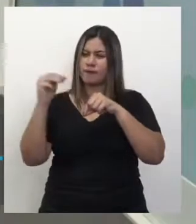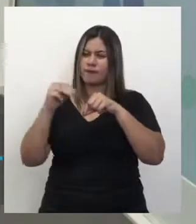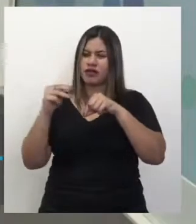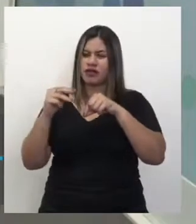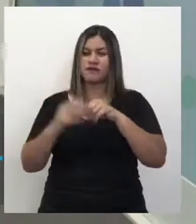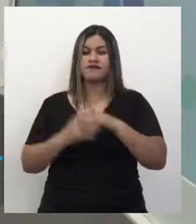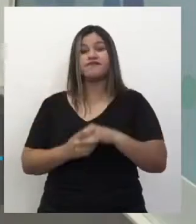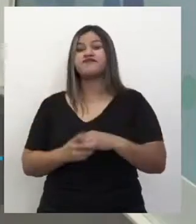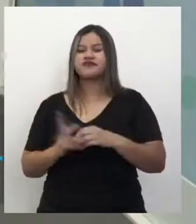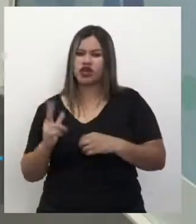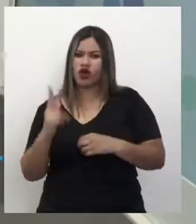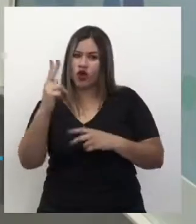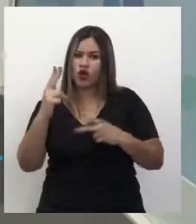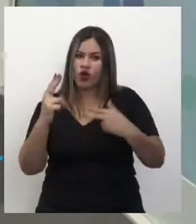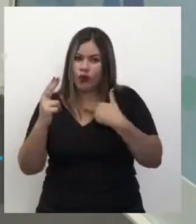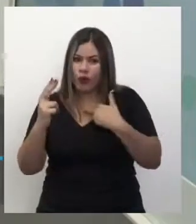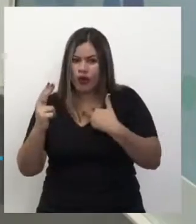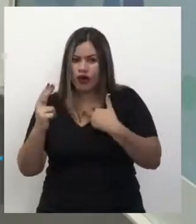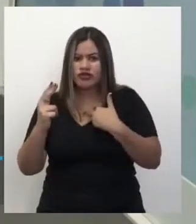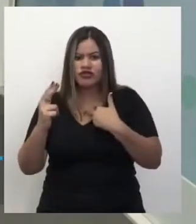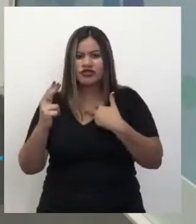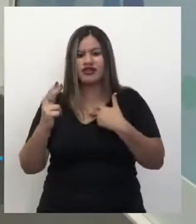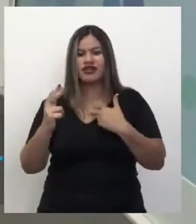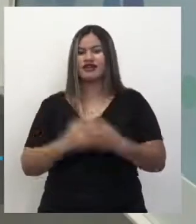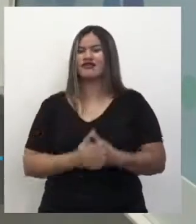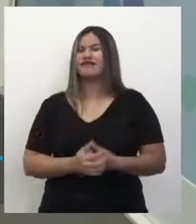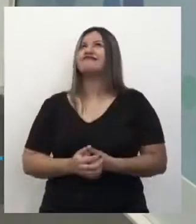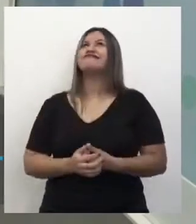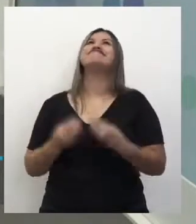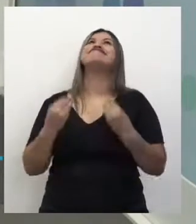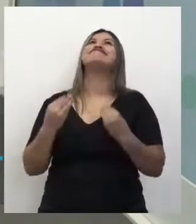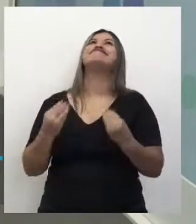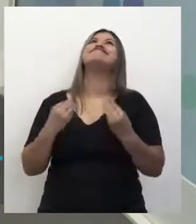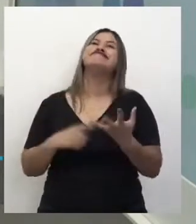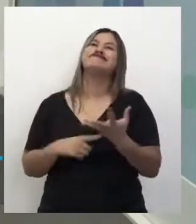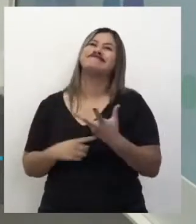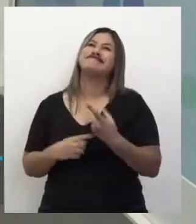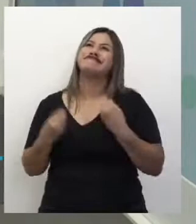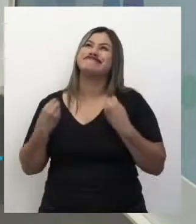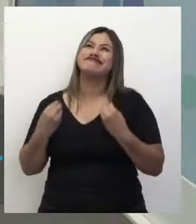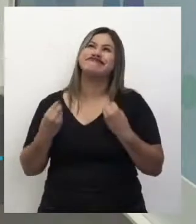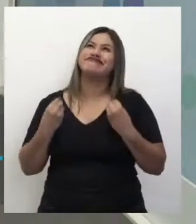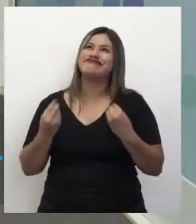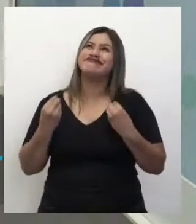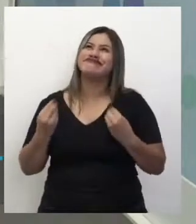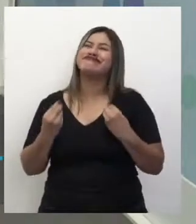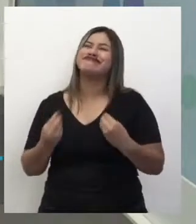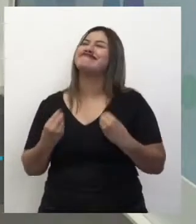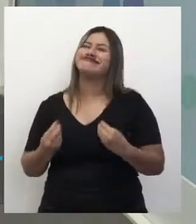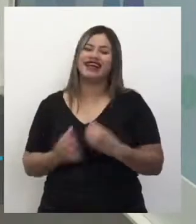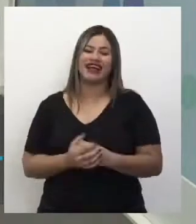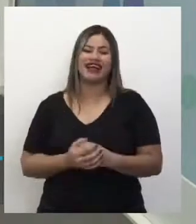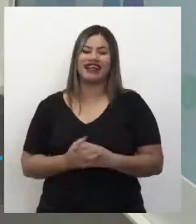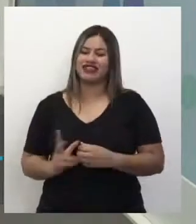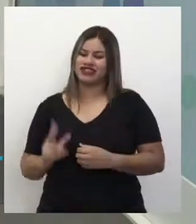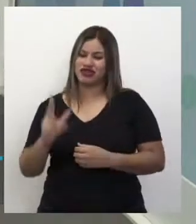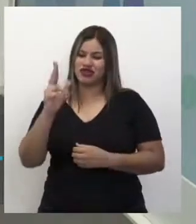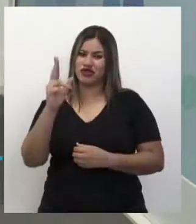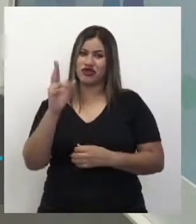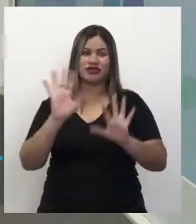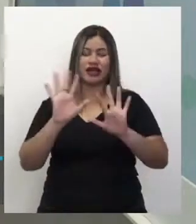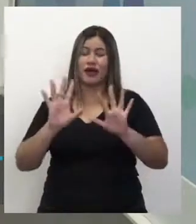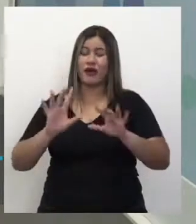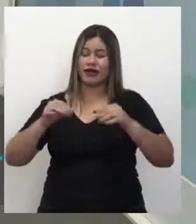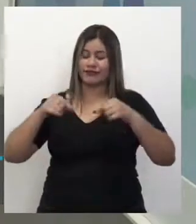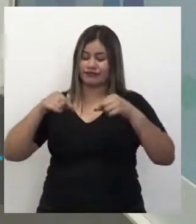aí que tá. Olha lá, professora, já querendo estragar o negócio. Gato, né? Não é com tesoura, mas você falou não bem